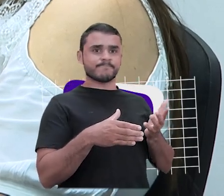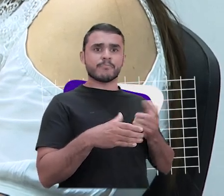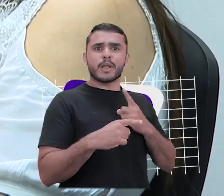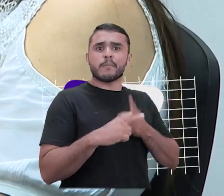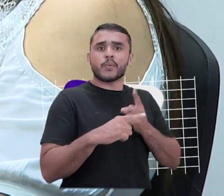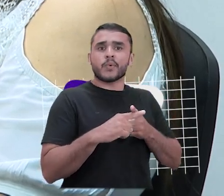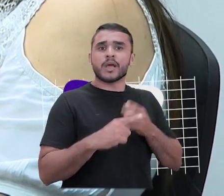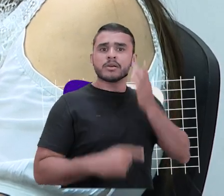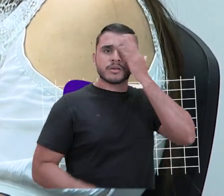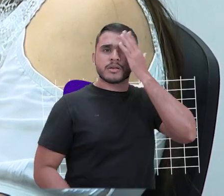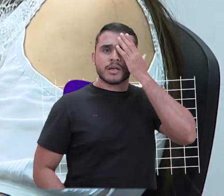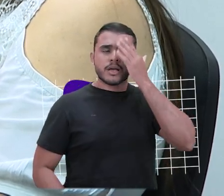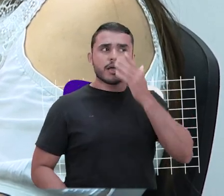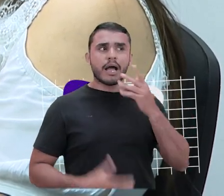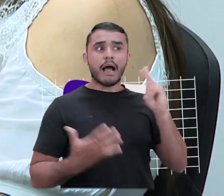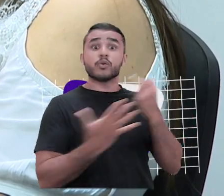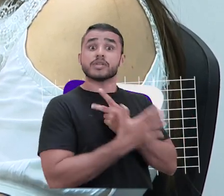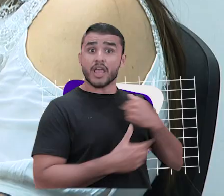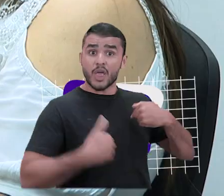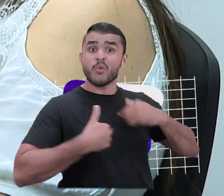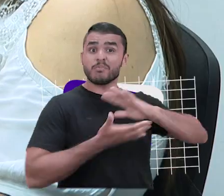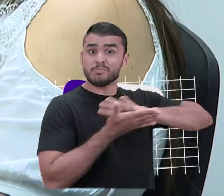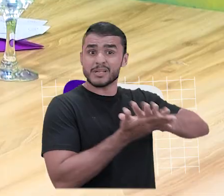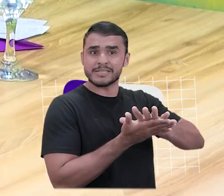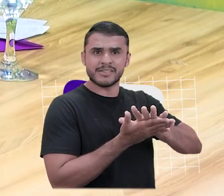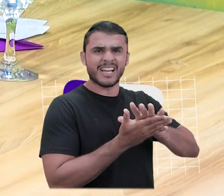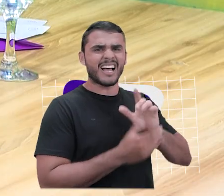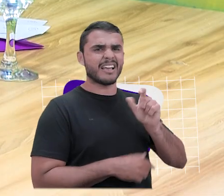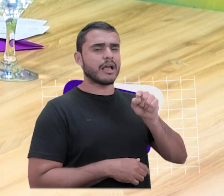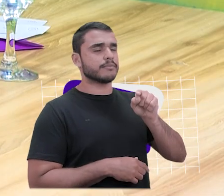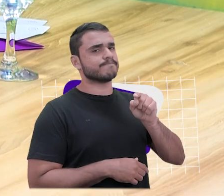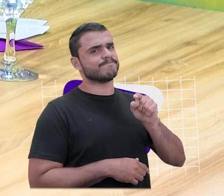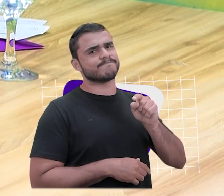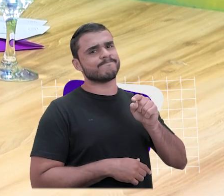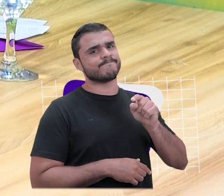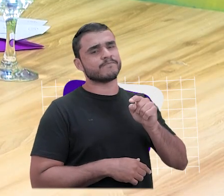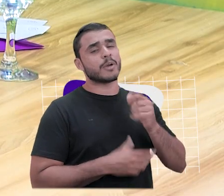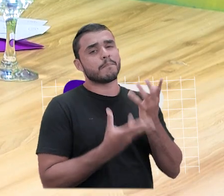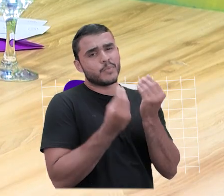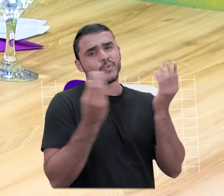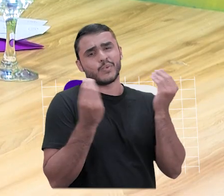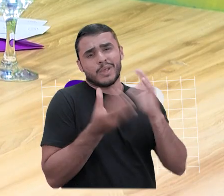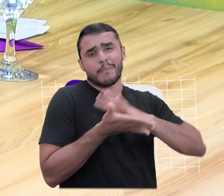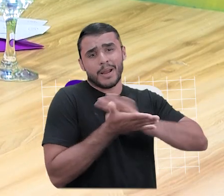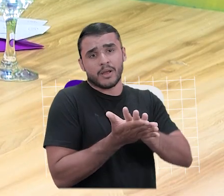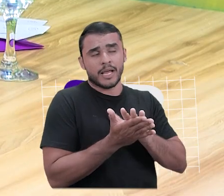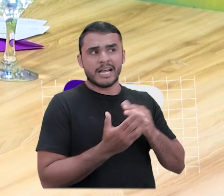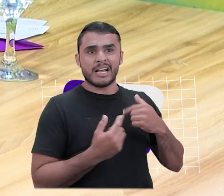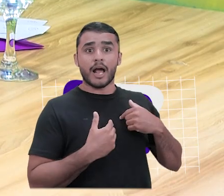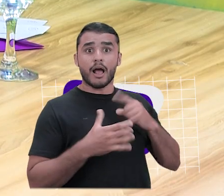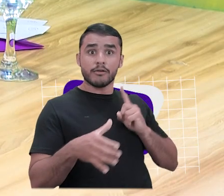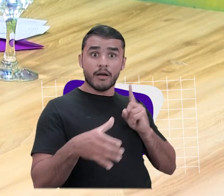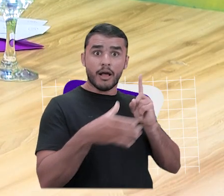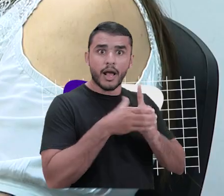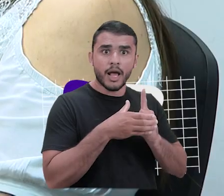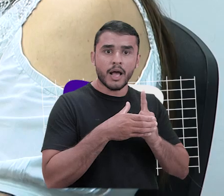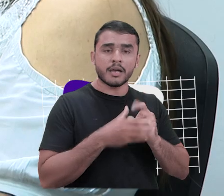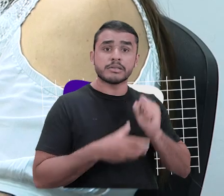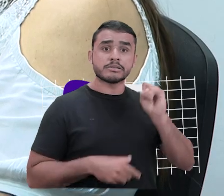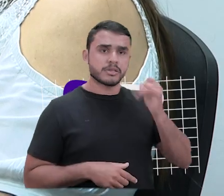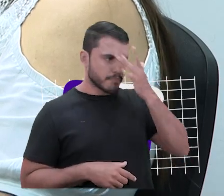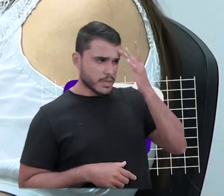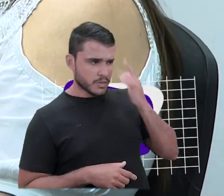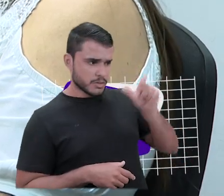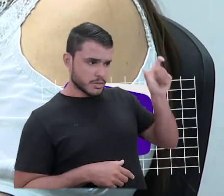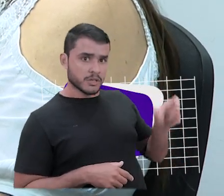aspecto, uma característica. Né? Reduzir a pessoa àquela característica. Isso é muito fácil de acontecer. Então, uma pessoa que está do meu lado, e tá babando tudo.